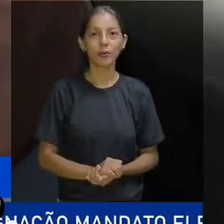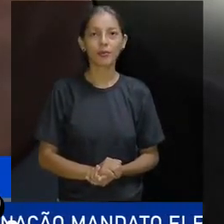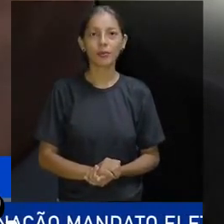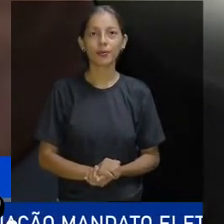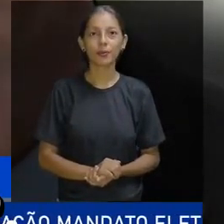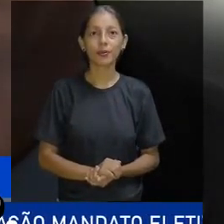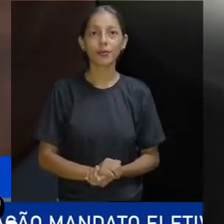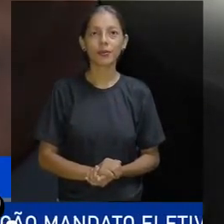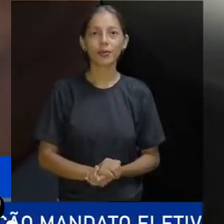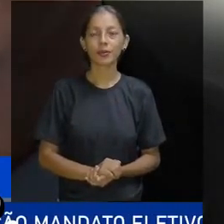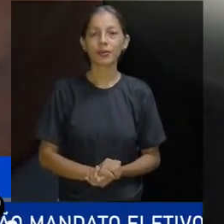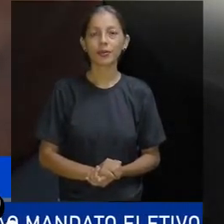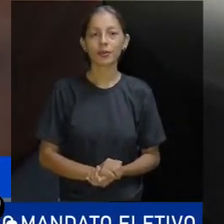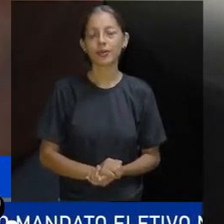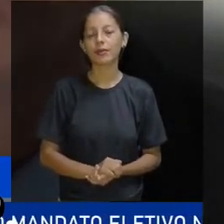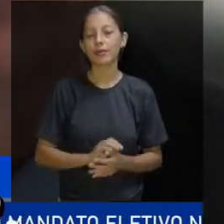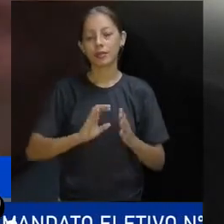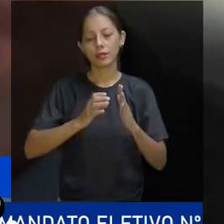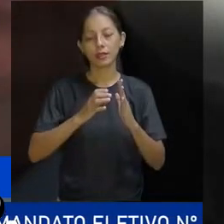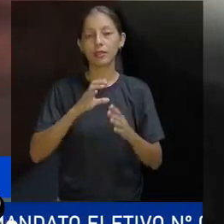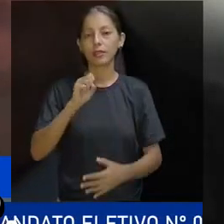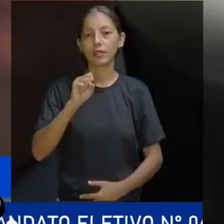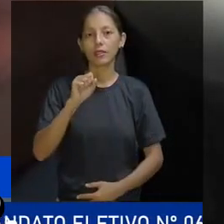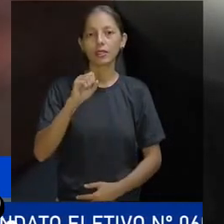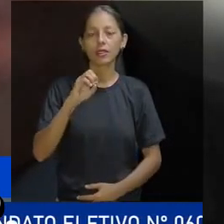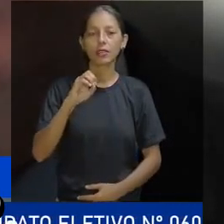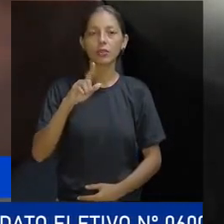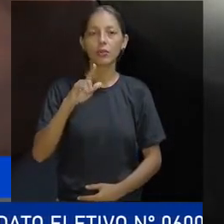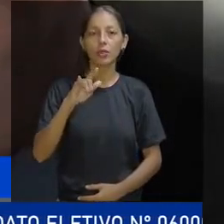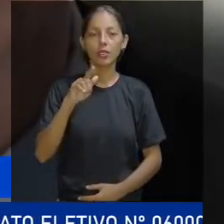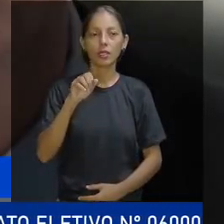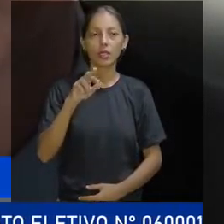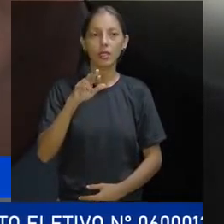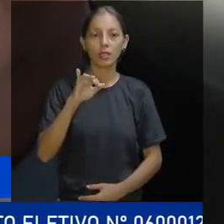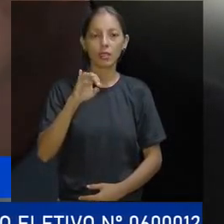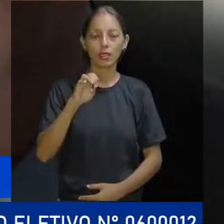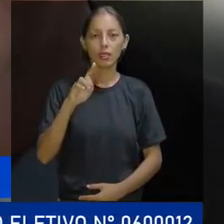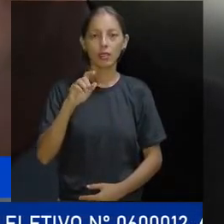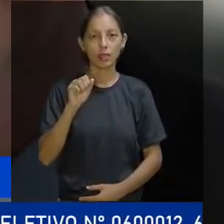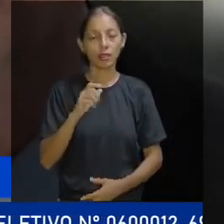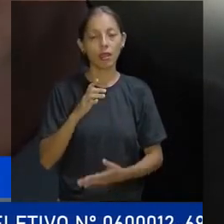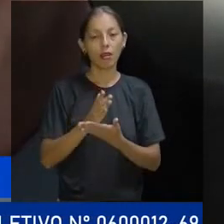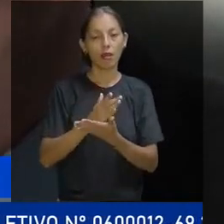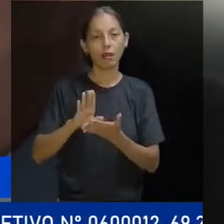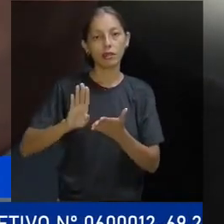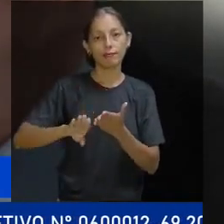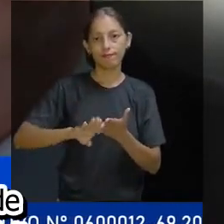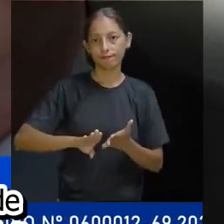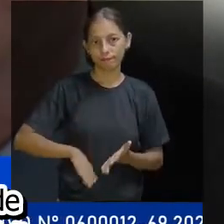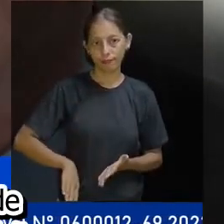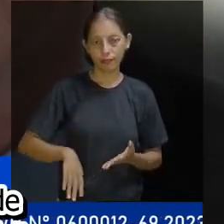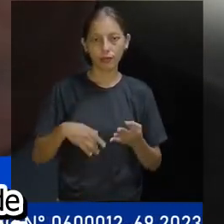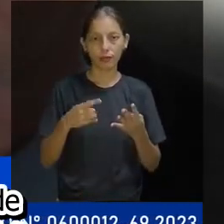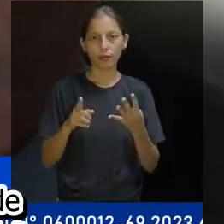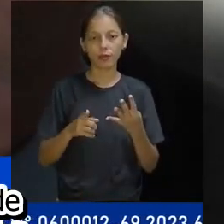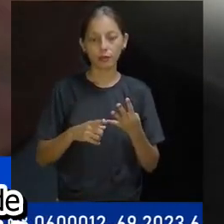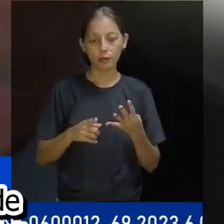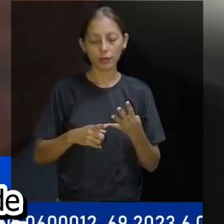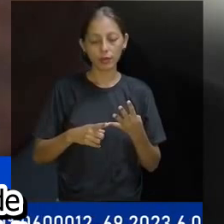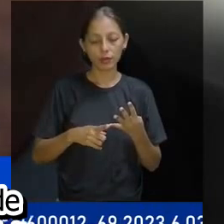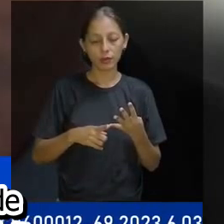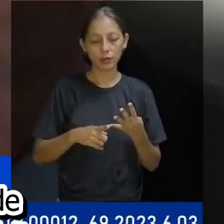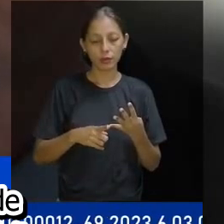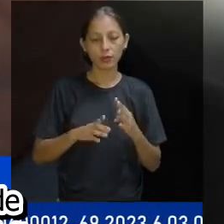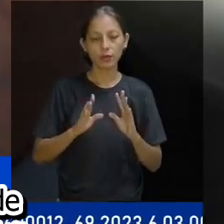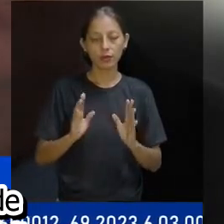estadual, e do Partido Político Solidariedade, e, por consequência, determinada a exclusão destes da demanda. 4. Foi designada a